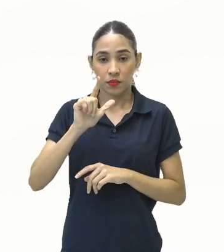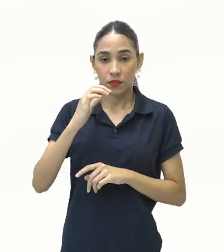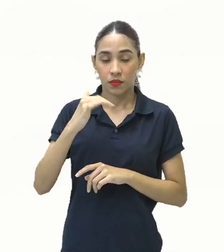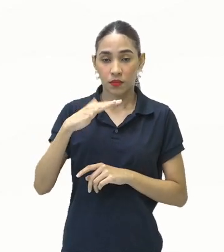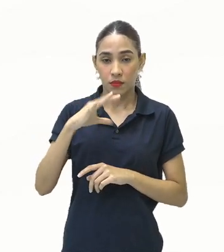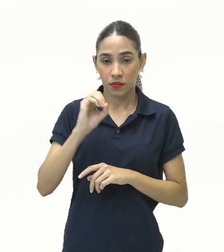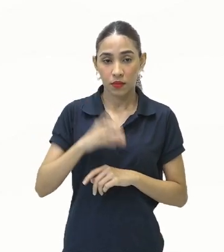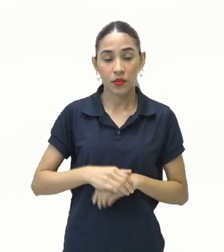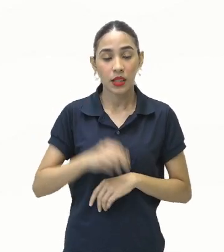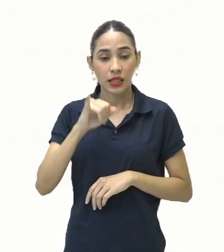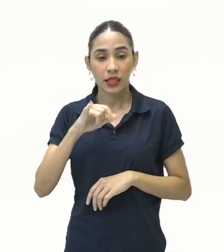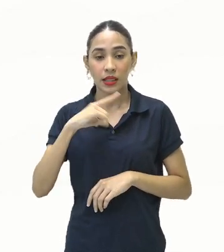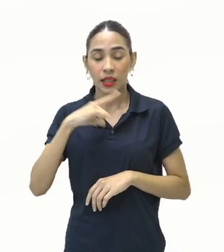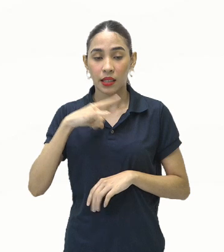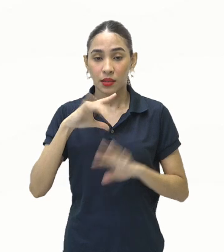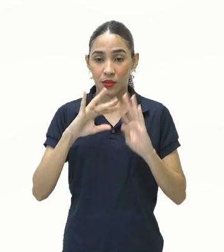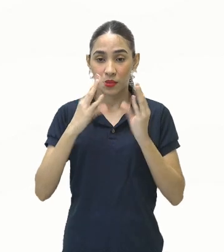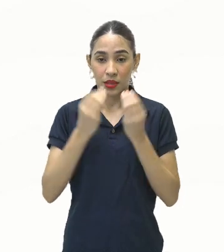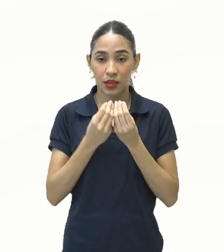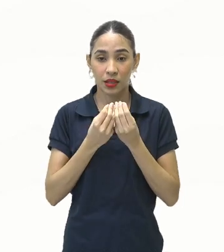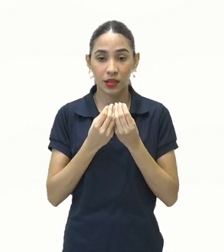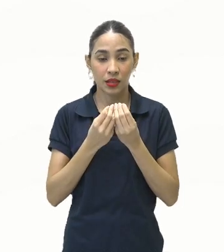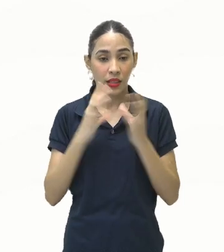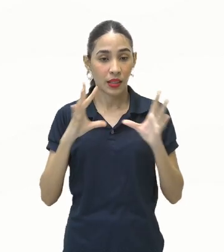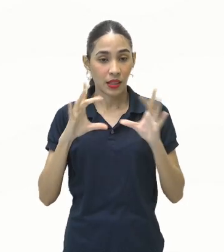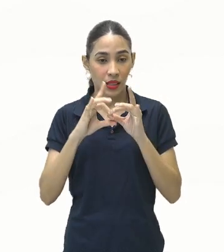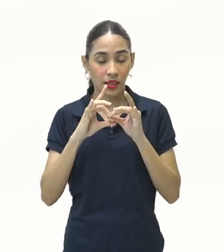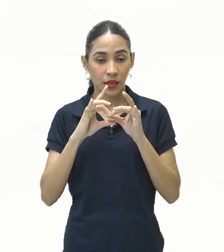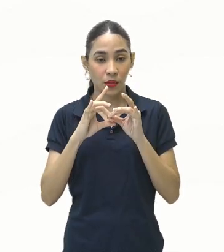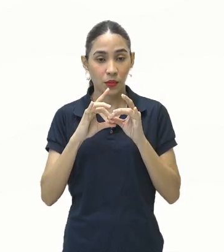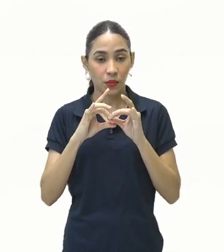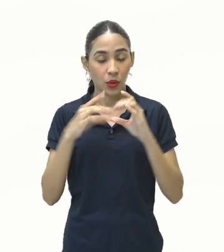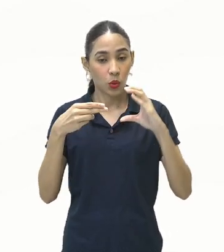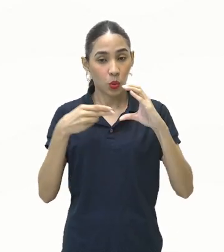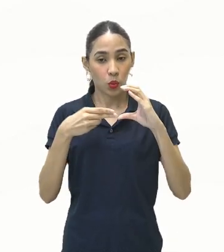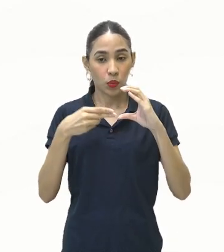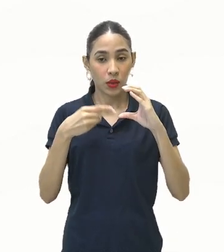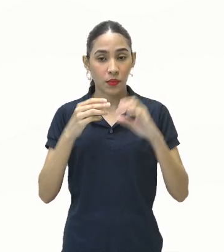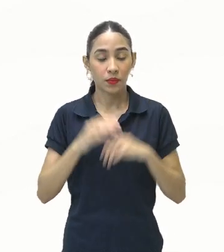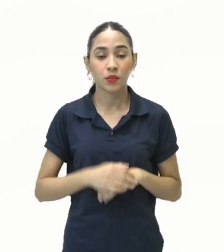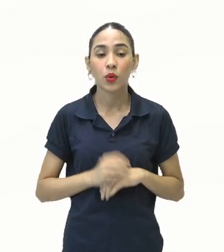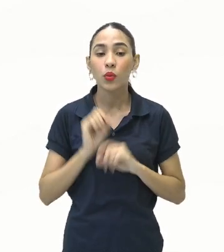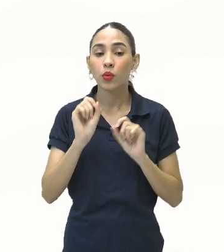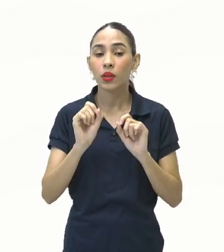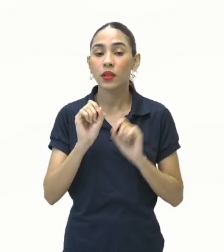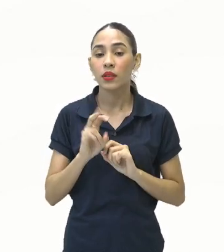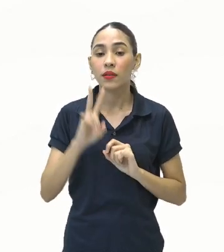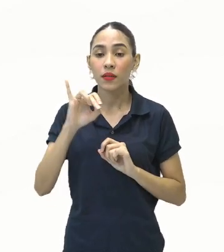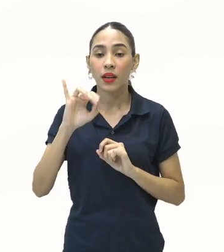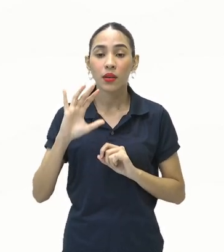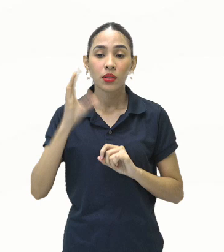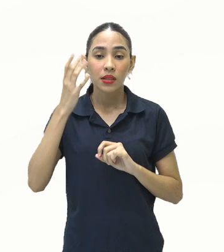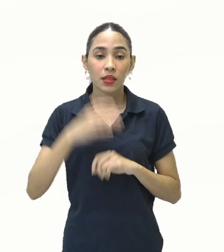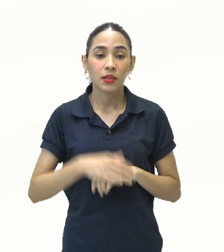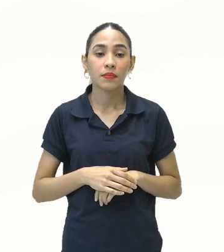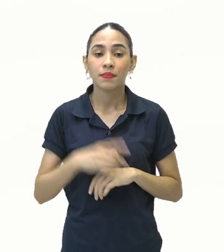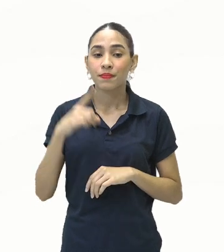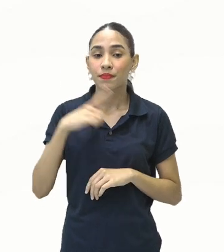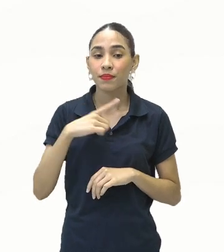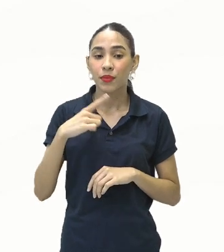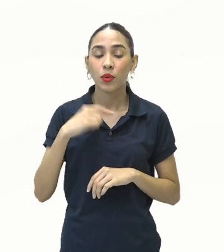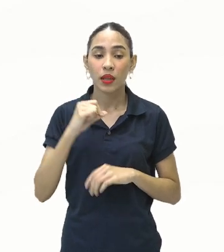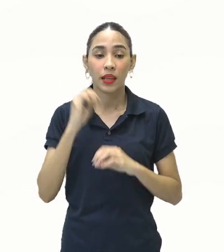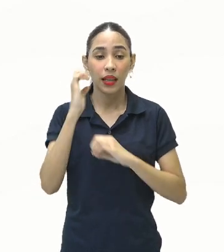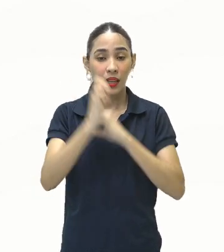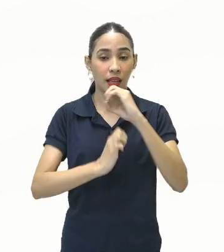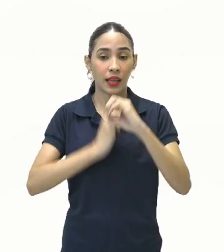se eu tenho um composto aqui que tem uma ligação dupla, o que vai acontecer com ele é que aqui eu tenho um par de